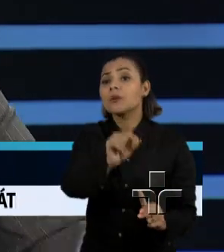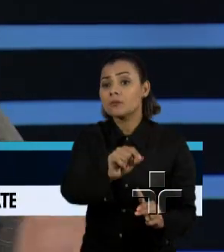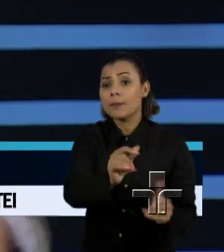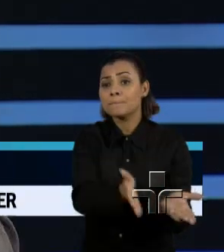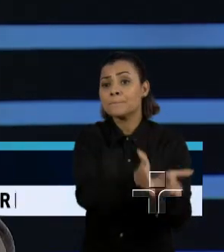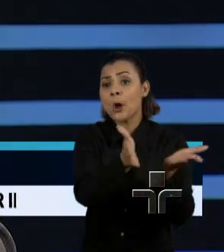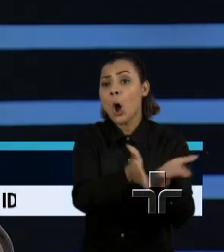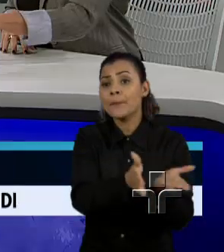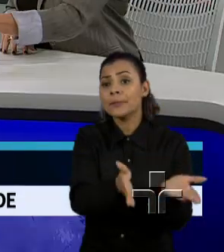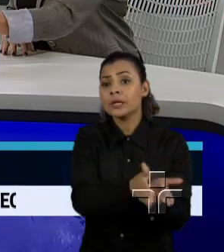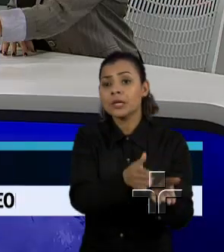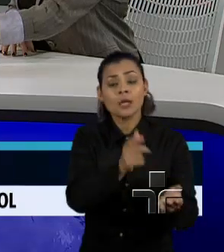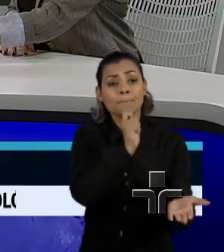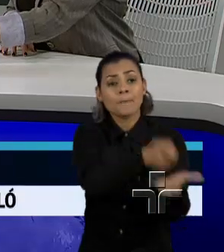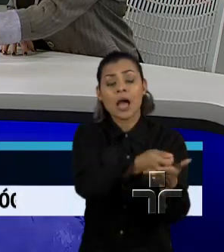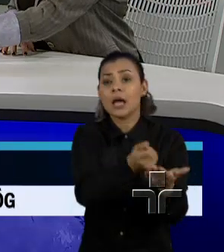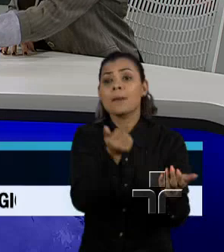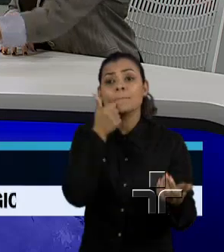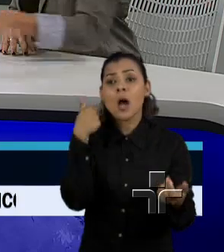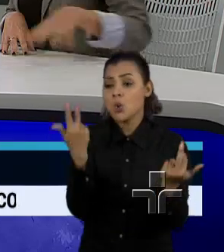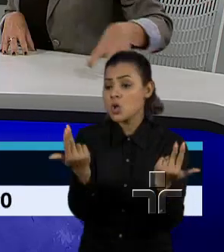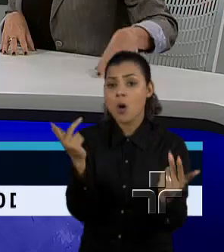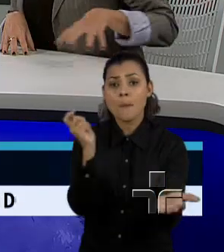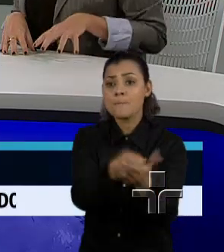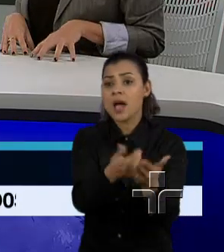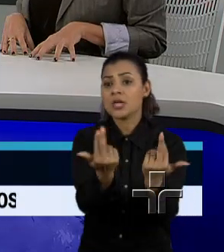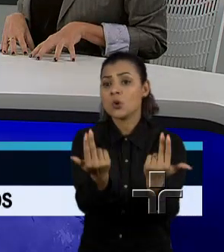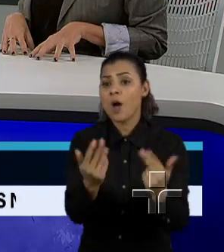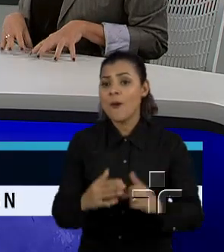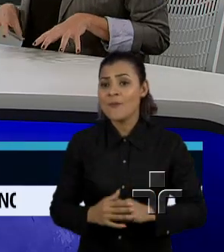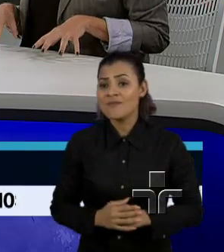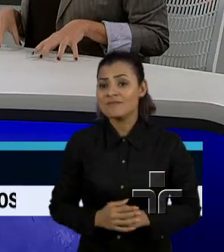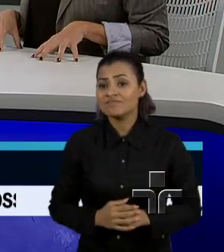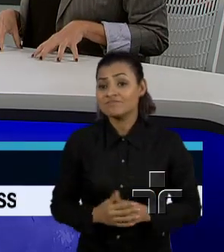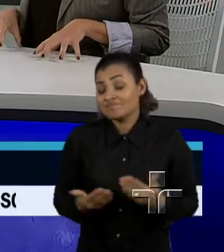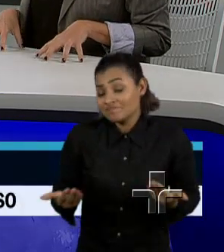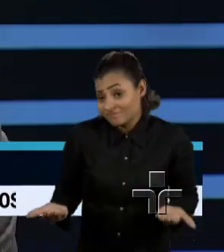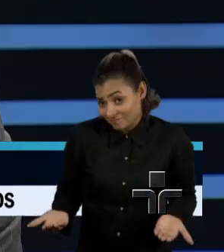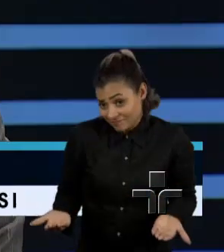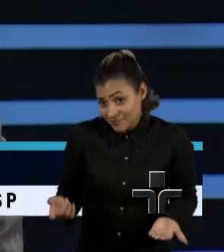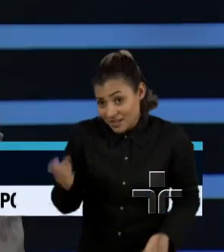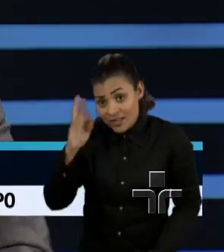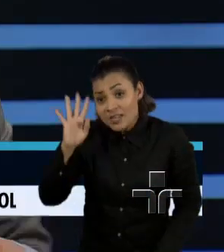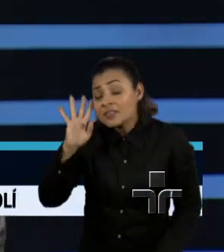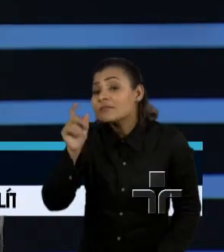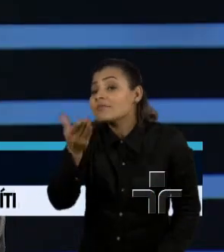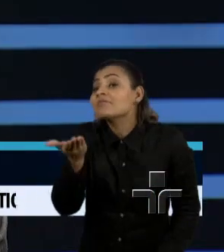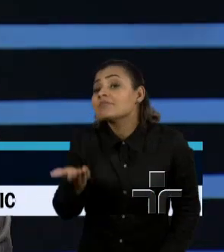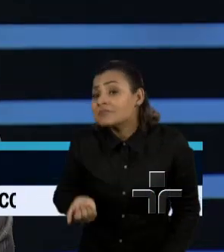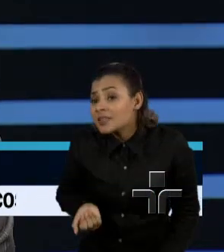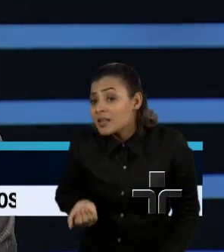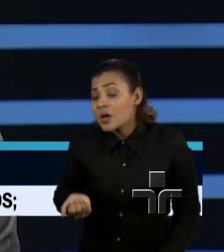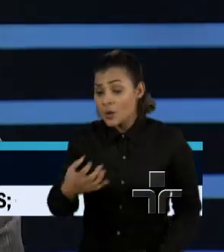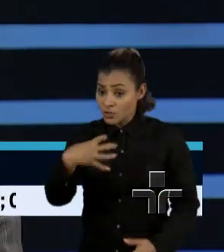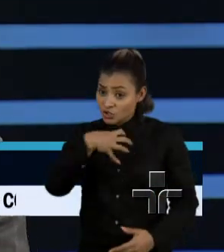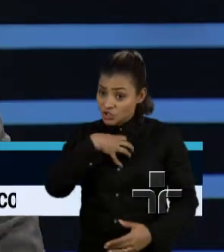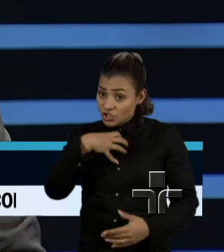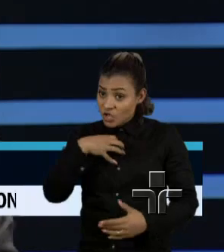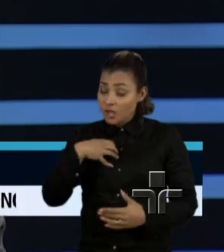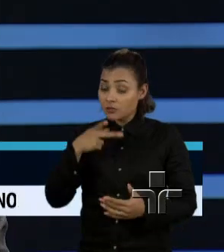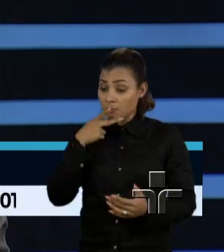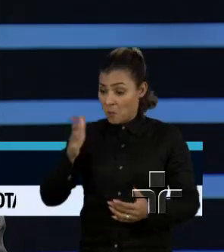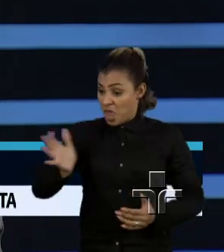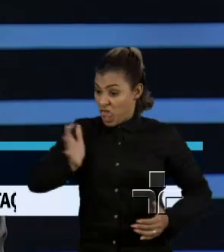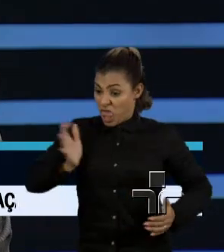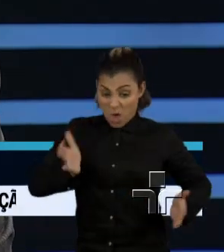paga na hora que ele vai comprar o pãozinho na padaria com o dinheiro que ele recebe. Então, quer dizer, a estrutura regressiva